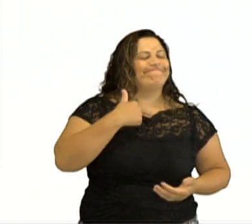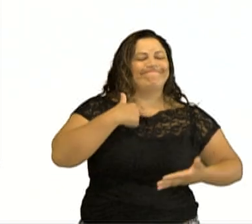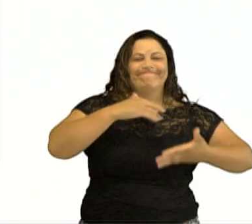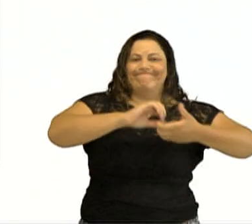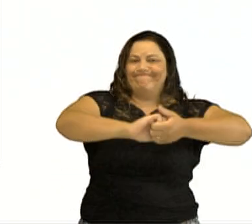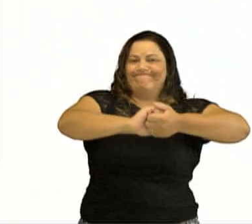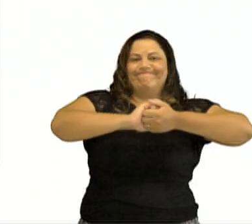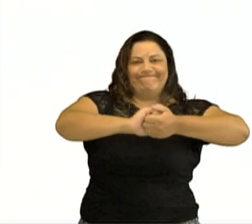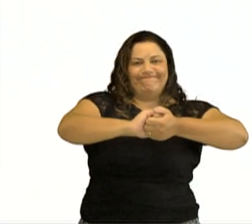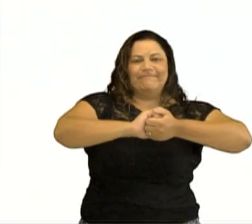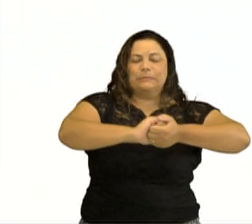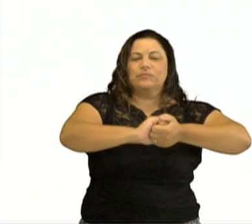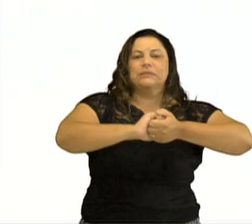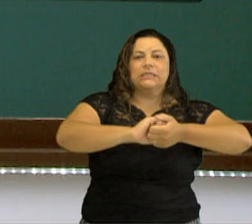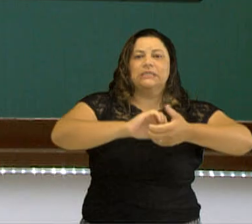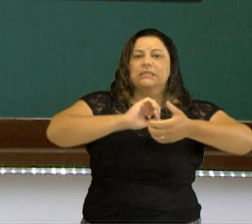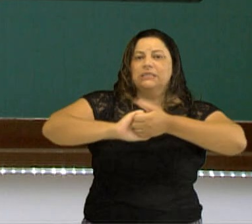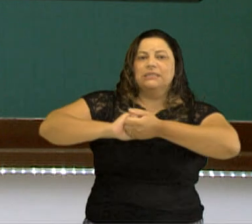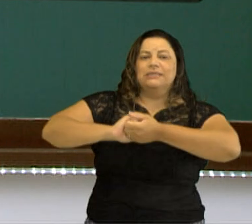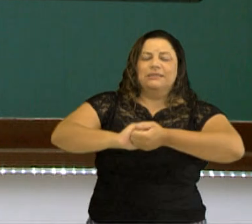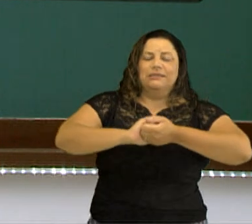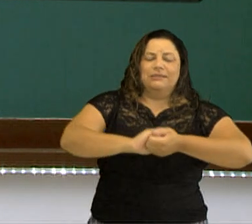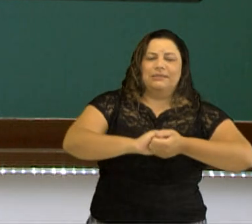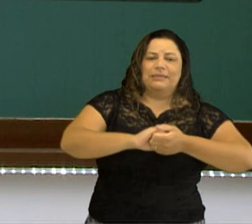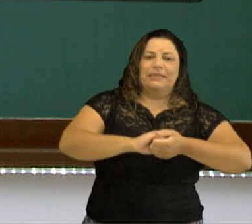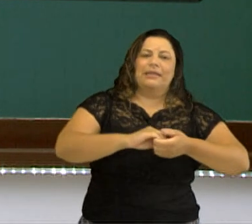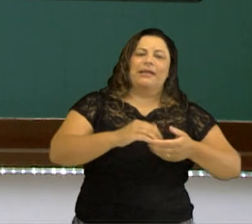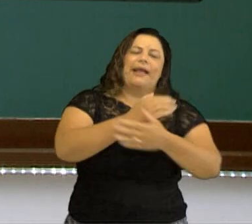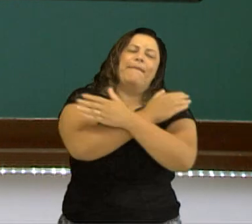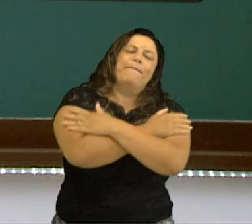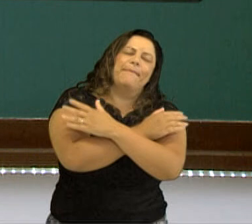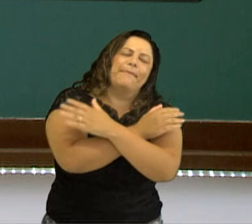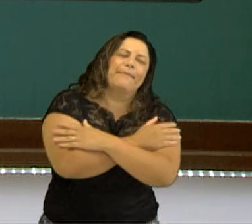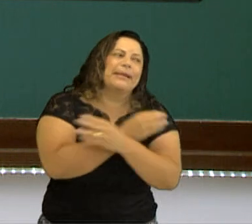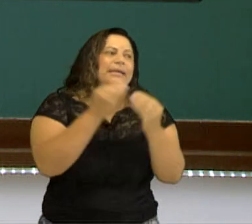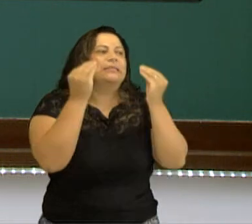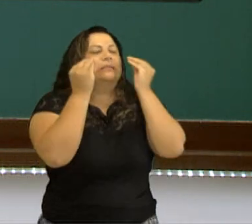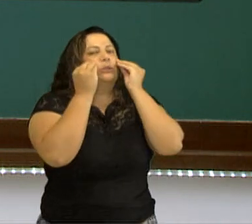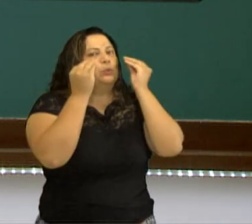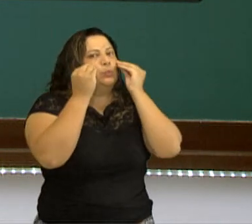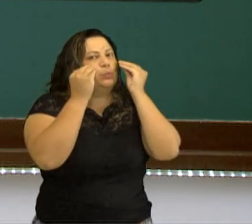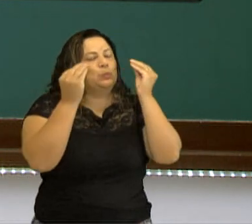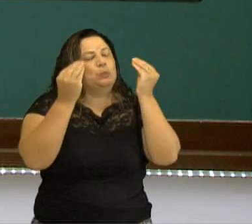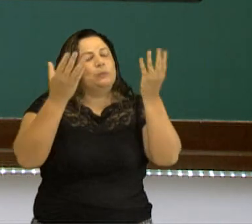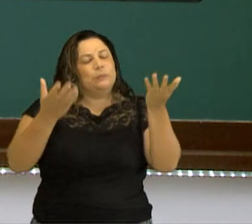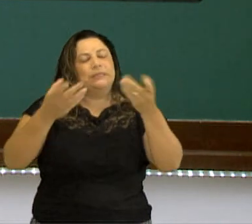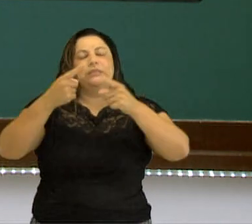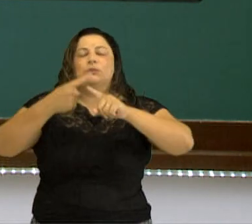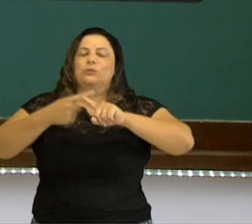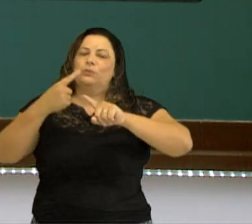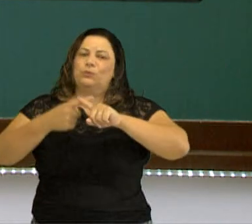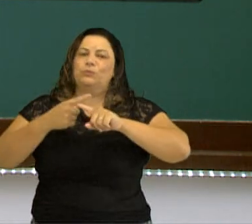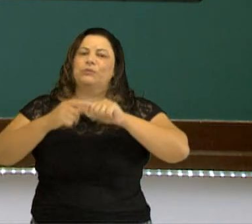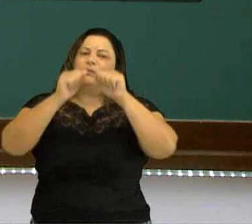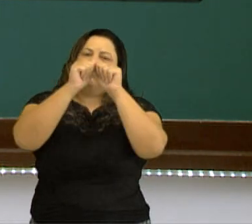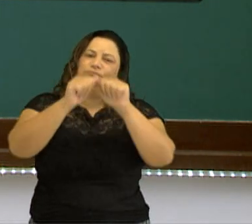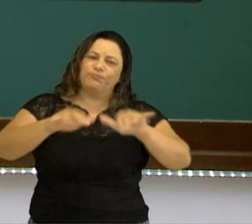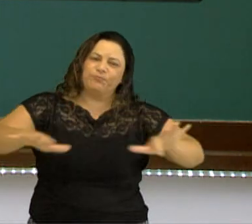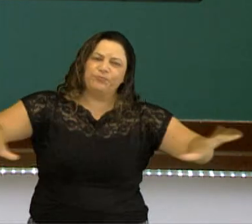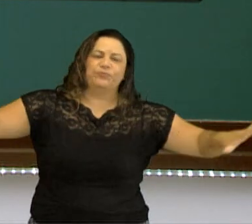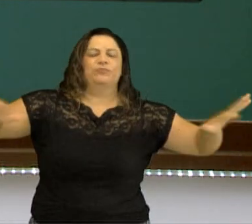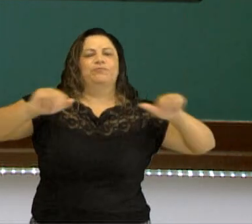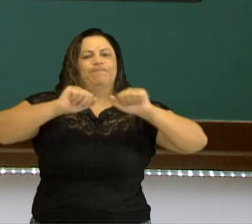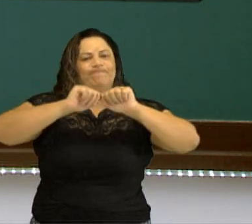cumprimentar pessoas, dando aperto de mão, abraço, beijo, porque isso vai ajudar o vírus a